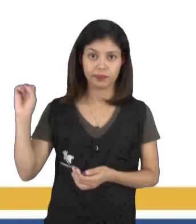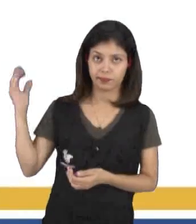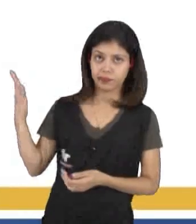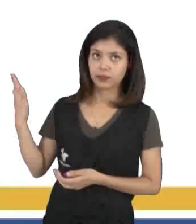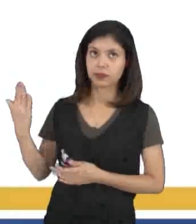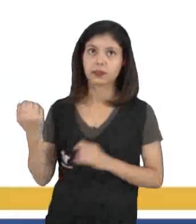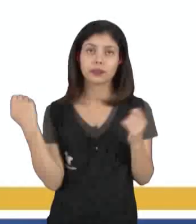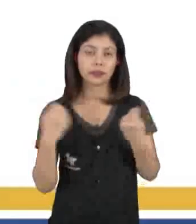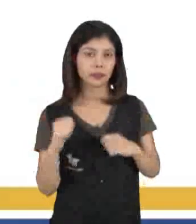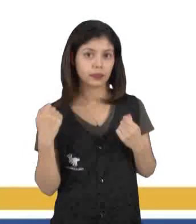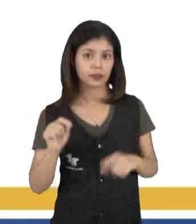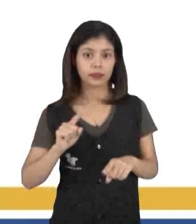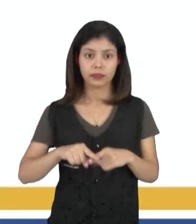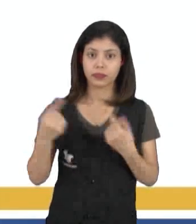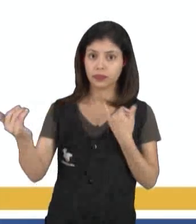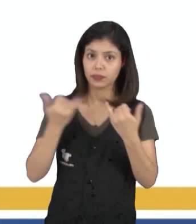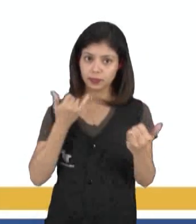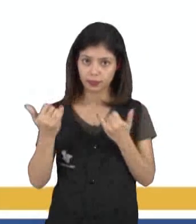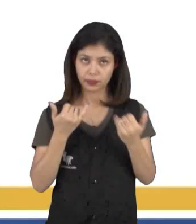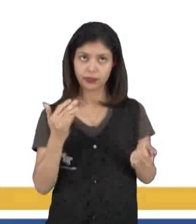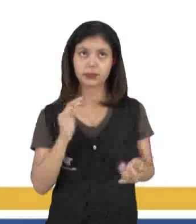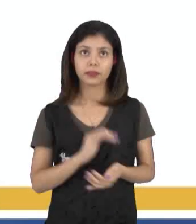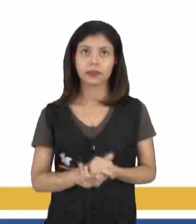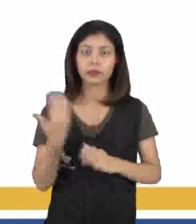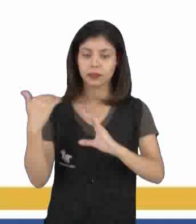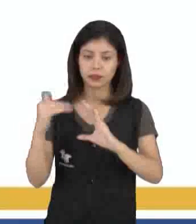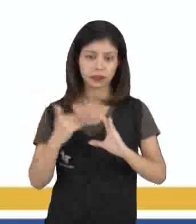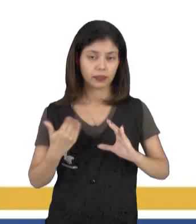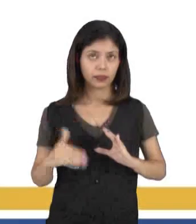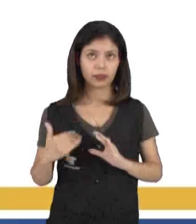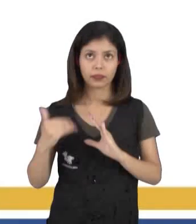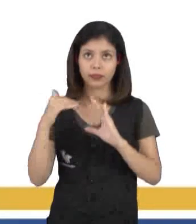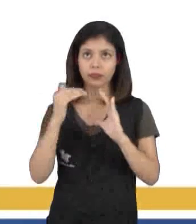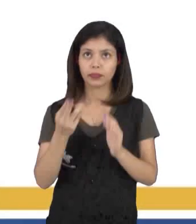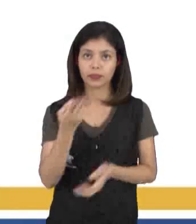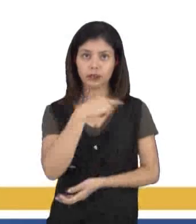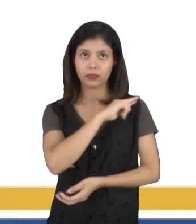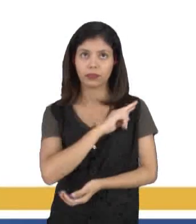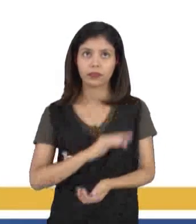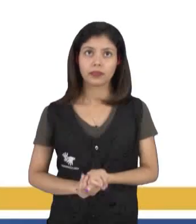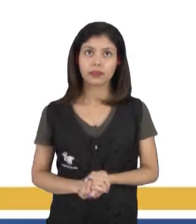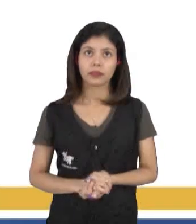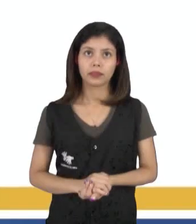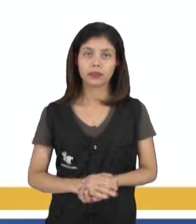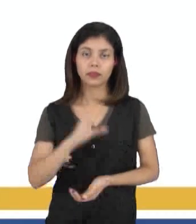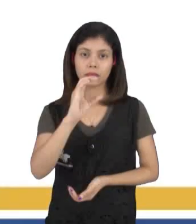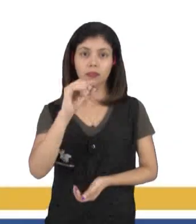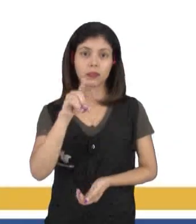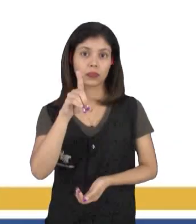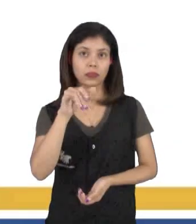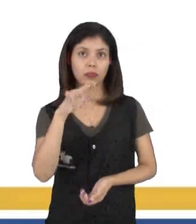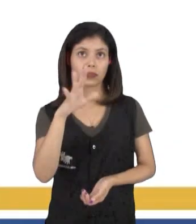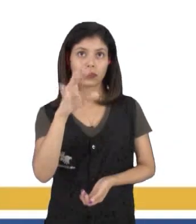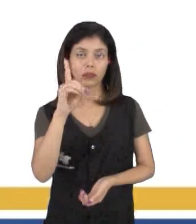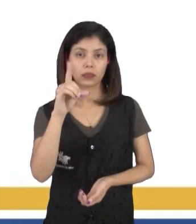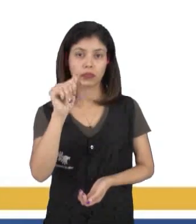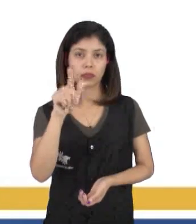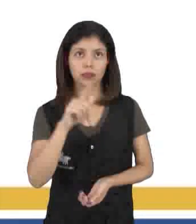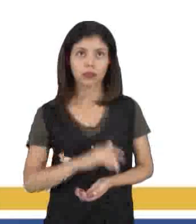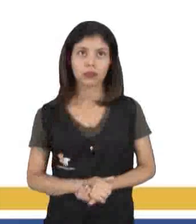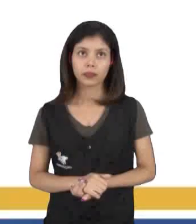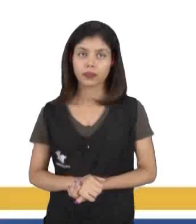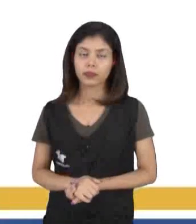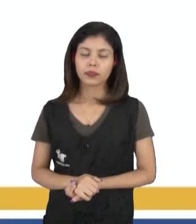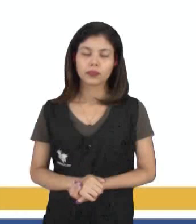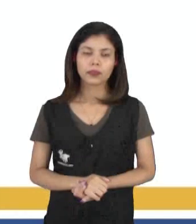Caso necessite de maiores informações, envie um e-mail para o responsável. Oração subordinada adverbial